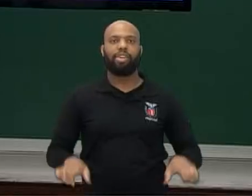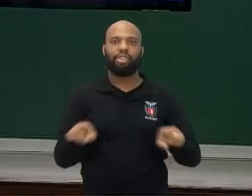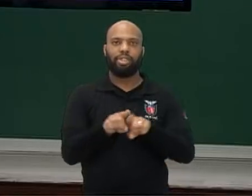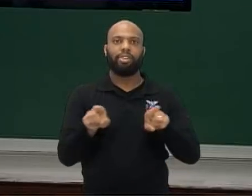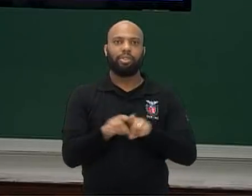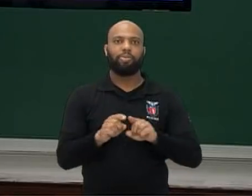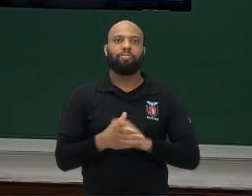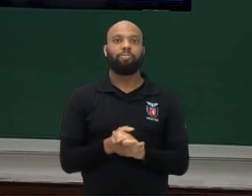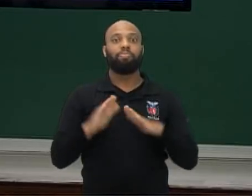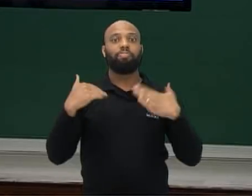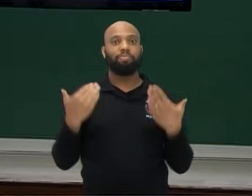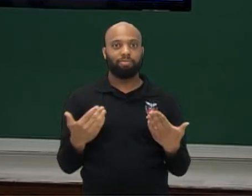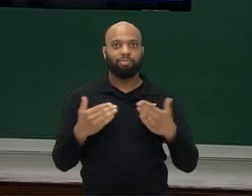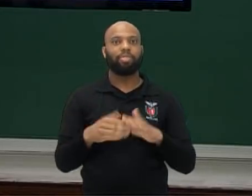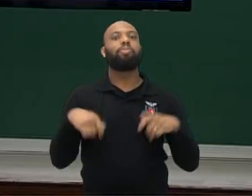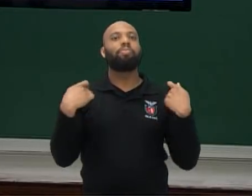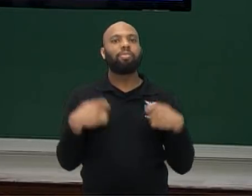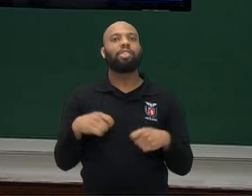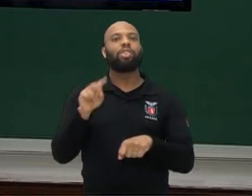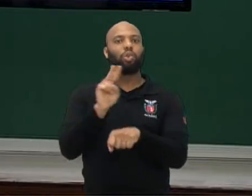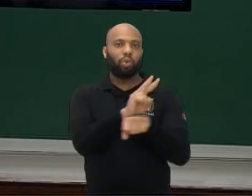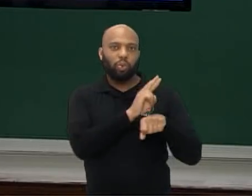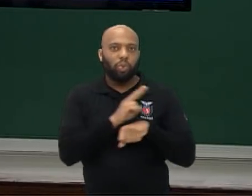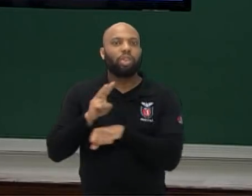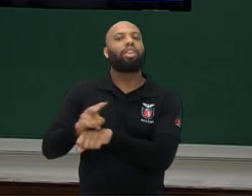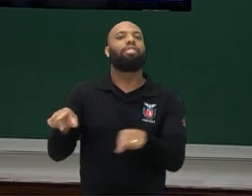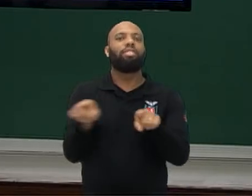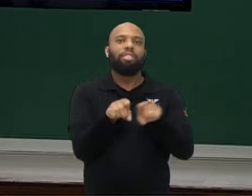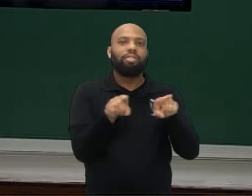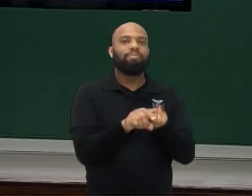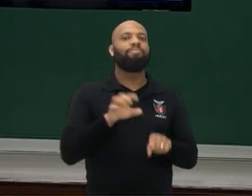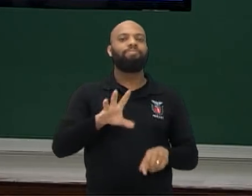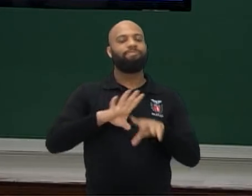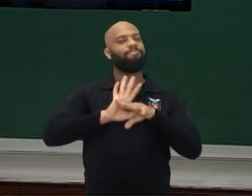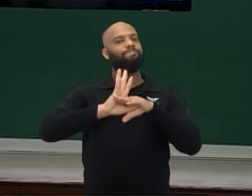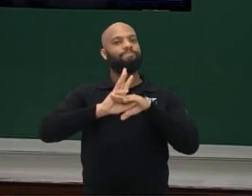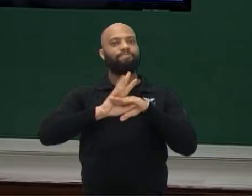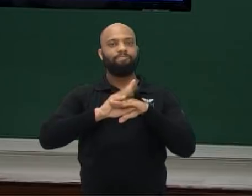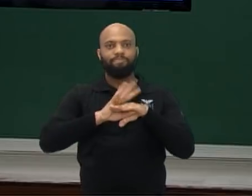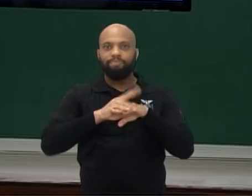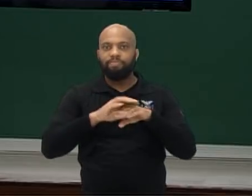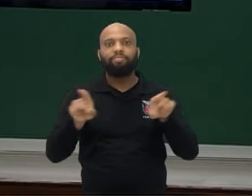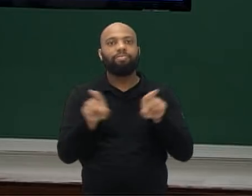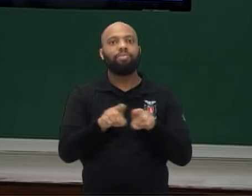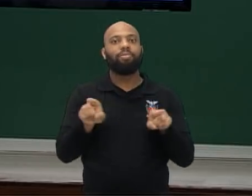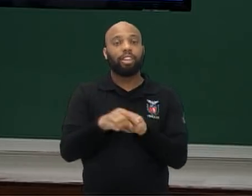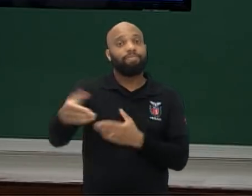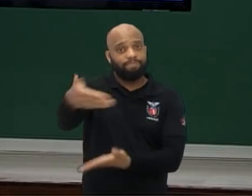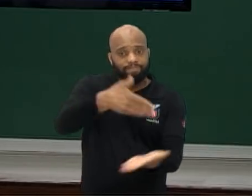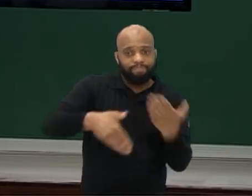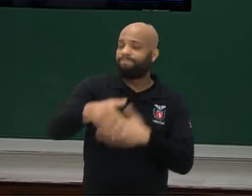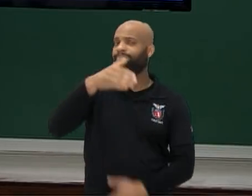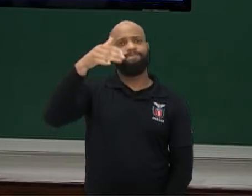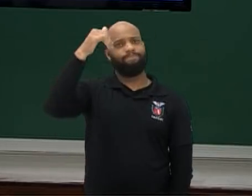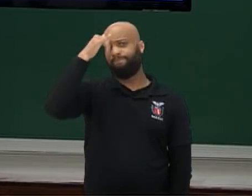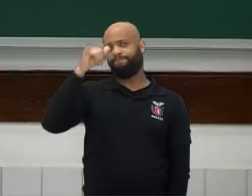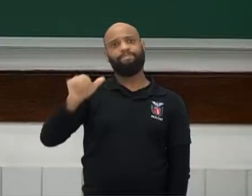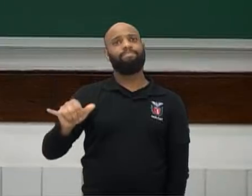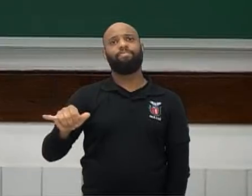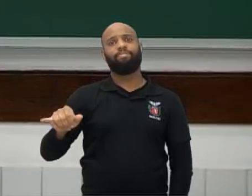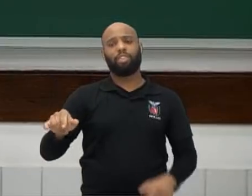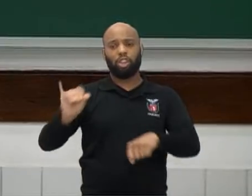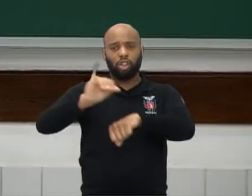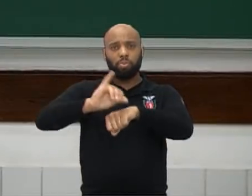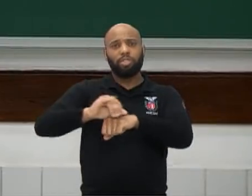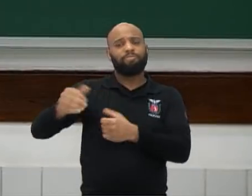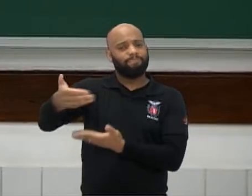corpício saboroso. Então, tem que tomar cuidado com essas doenças e principalmente com o compartilhamento de objetos que